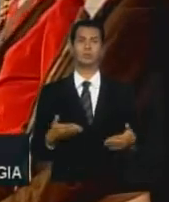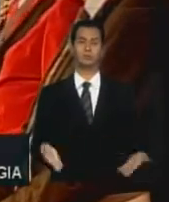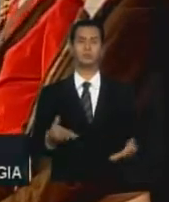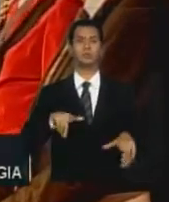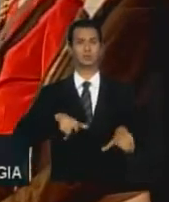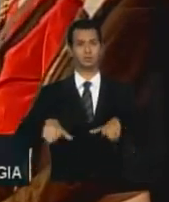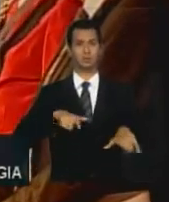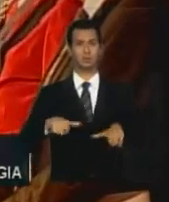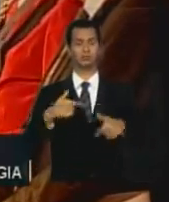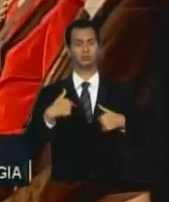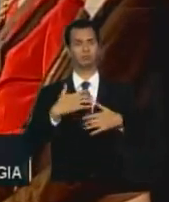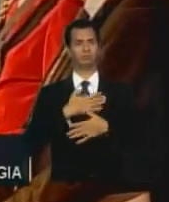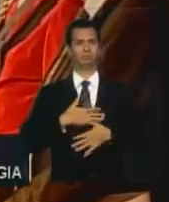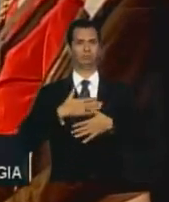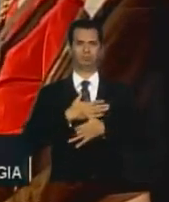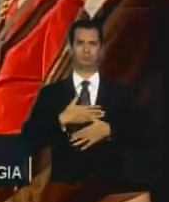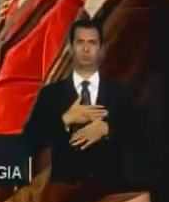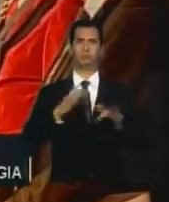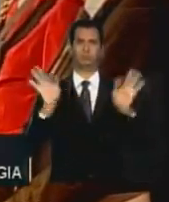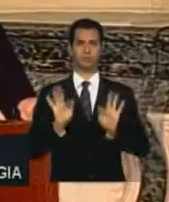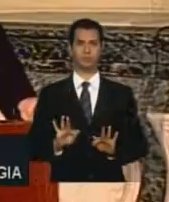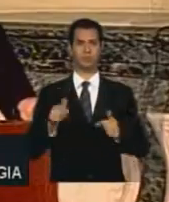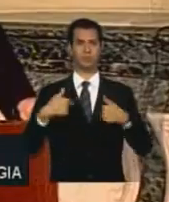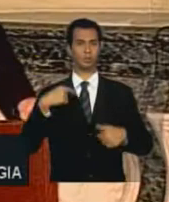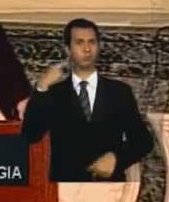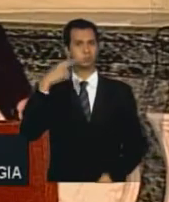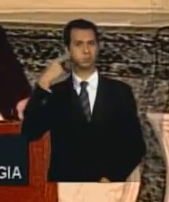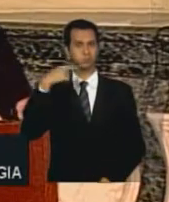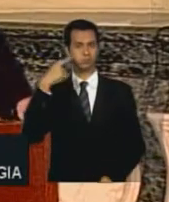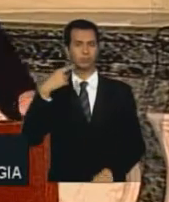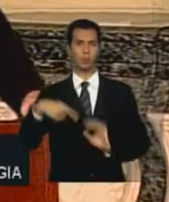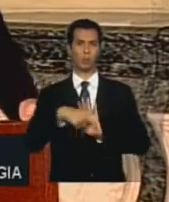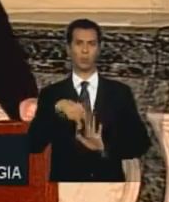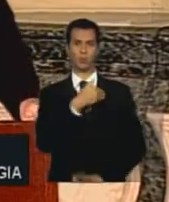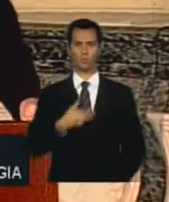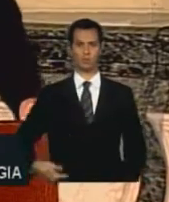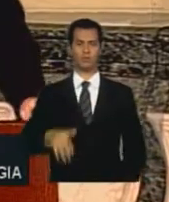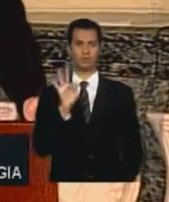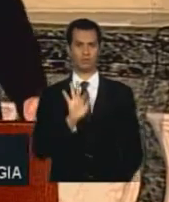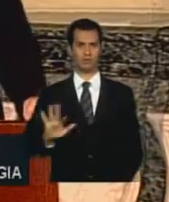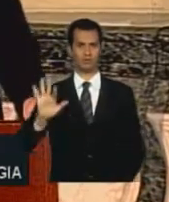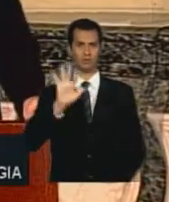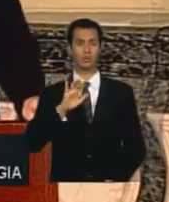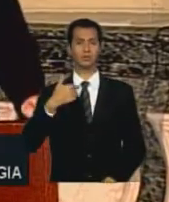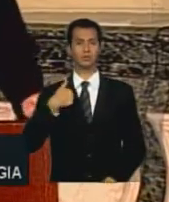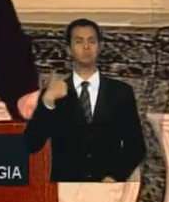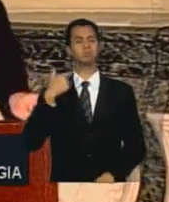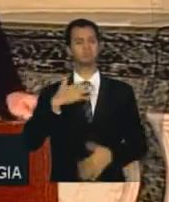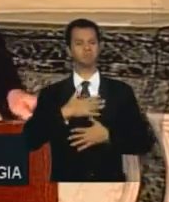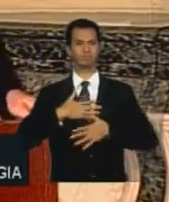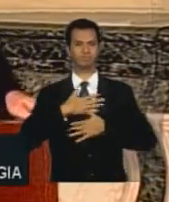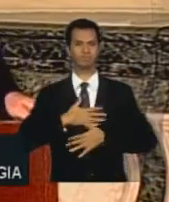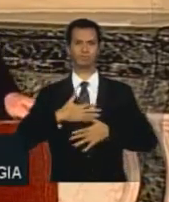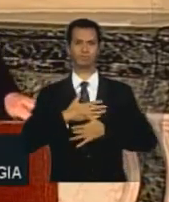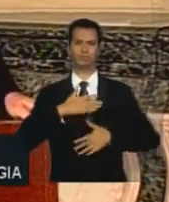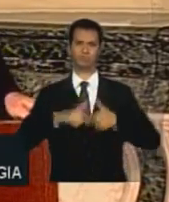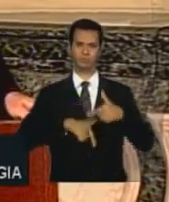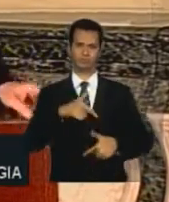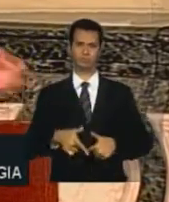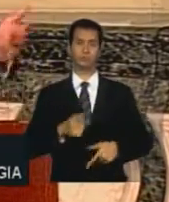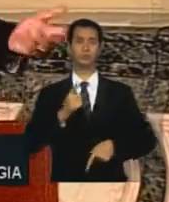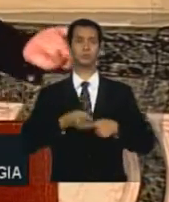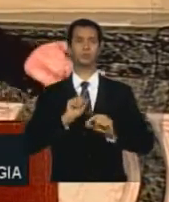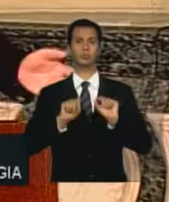digo, presidenta, eu me sinto muito feliz em fazer como advogado público, como advogado-geral da União, porque